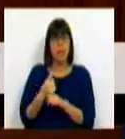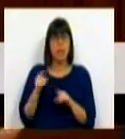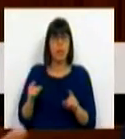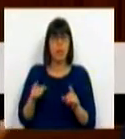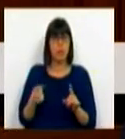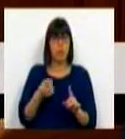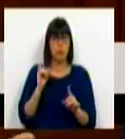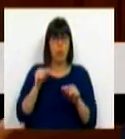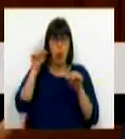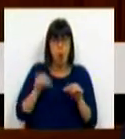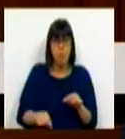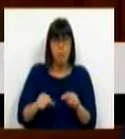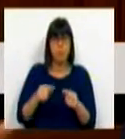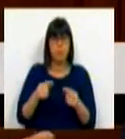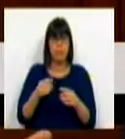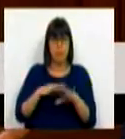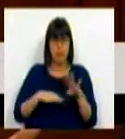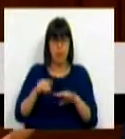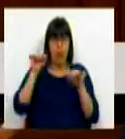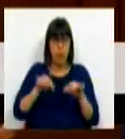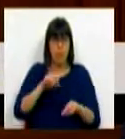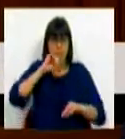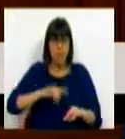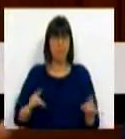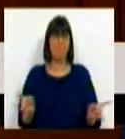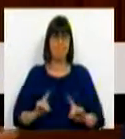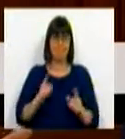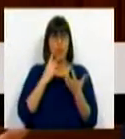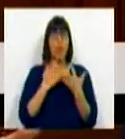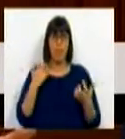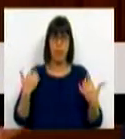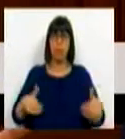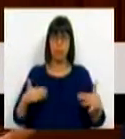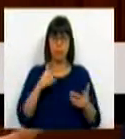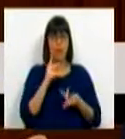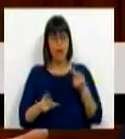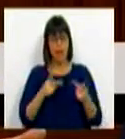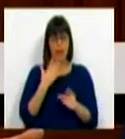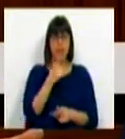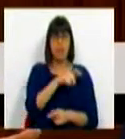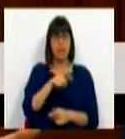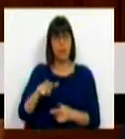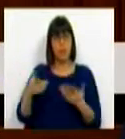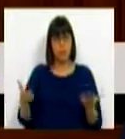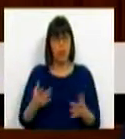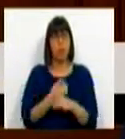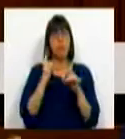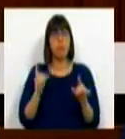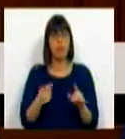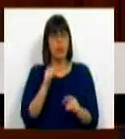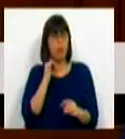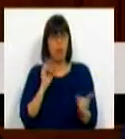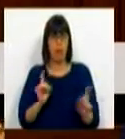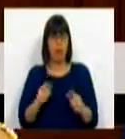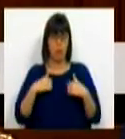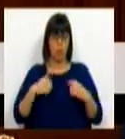elas não seriam de imediato realizáveis. E isso teve um impacto muito significativo na análise individual, porque não é